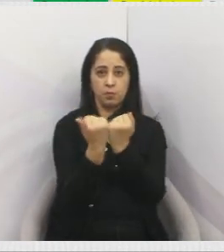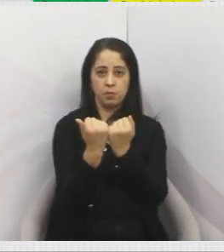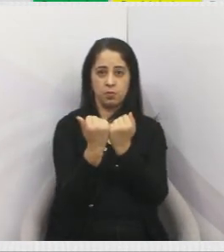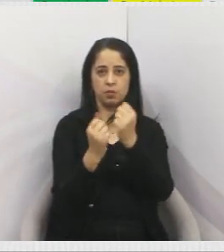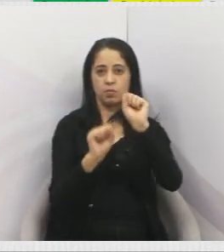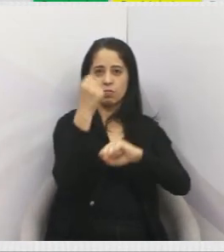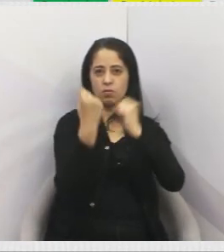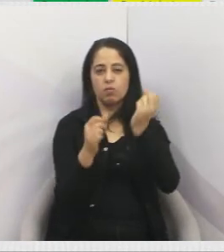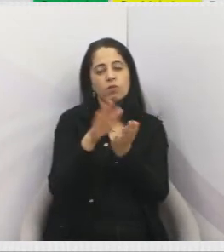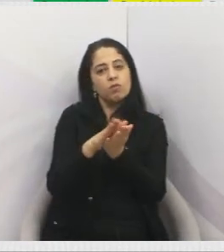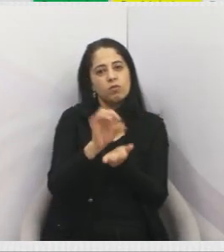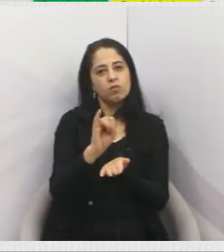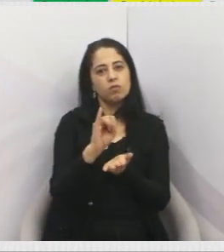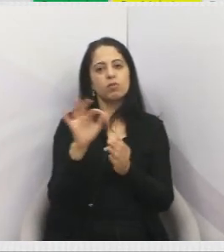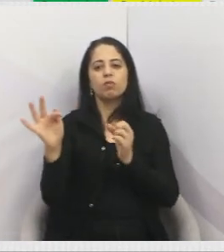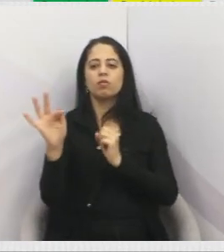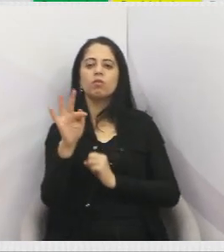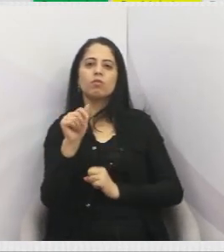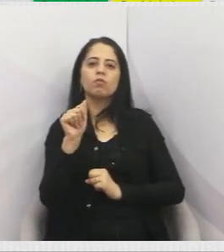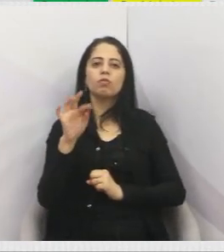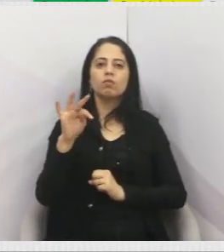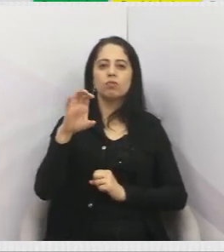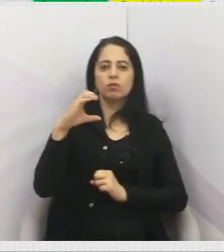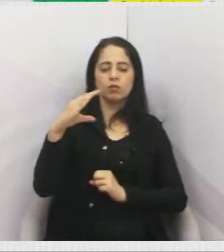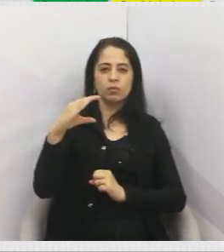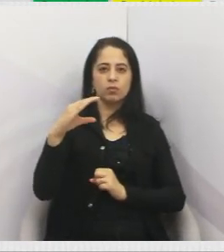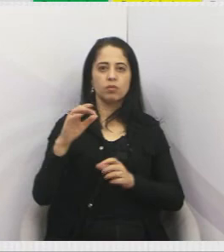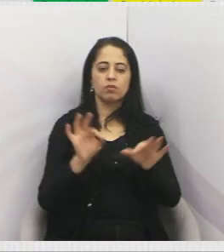de Jacareí, entidades acadêmicas FATEC e